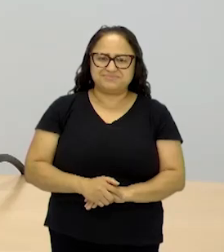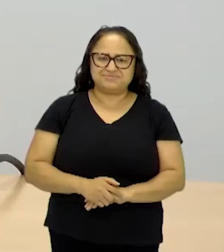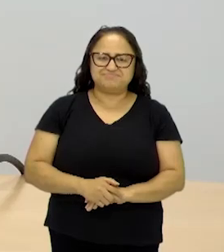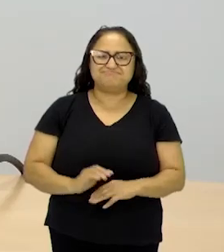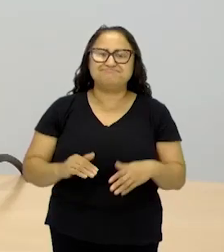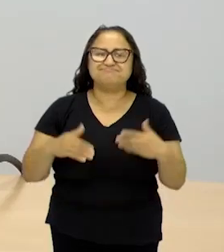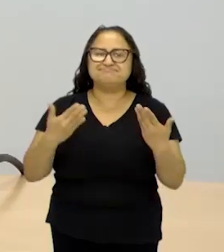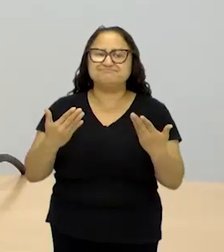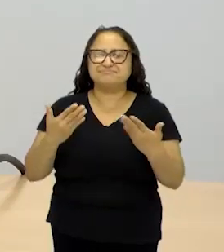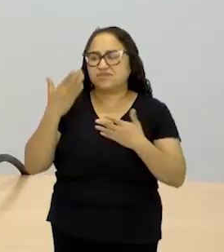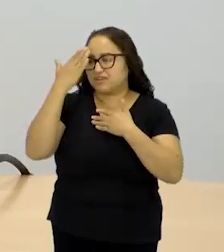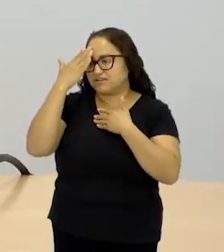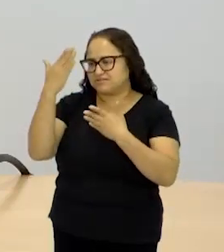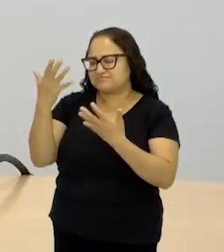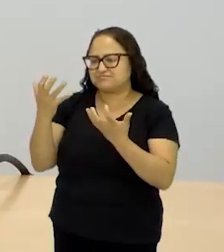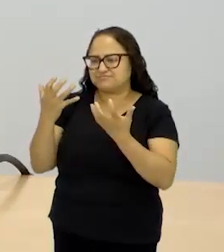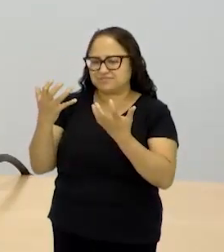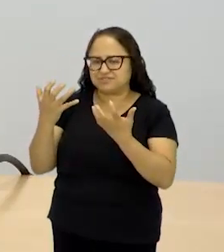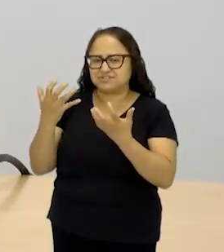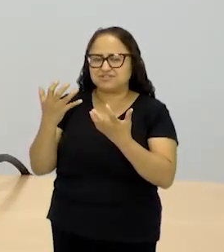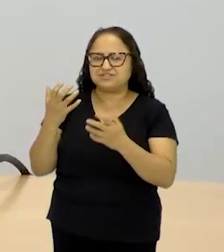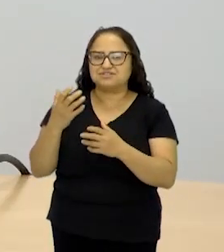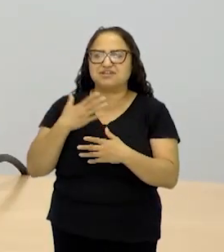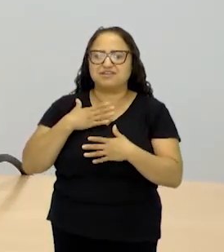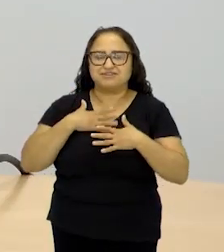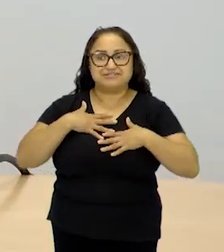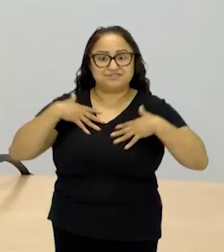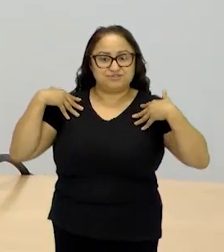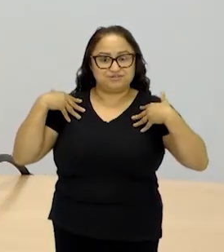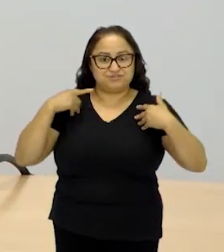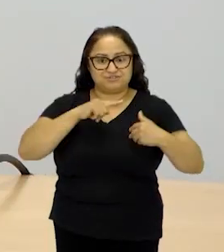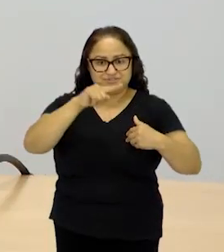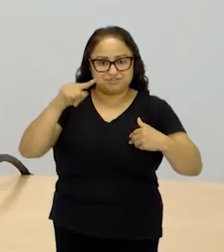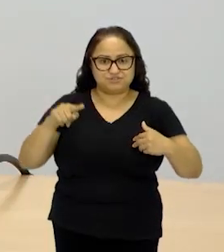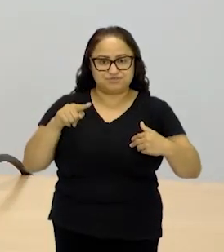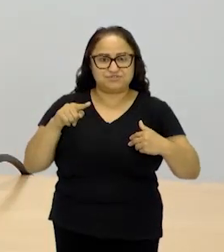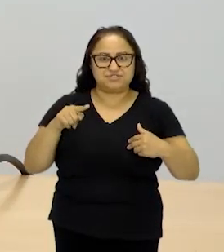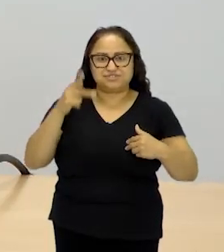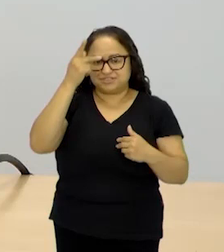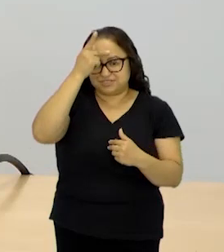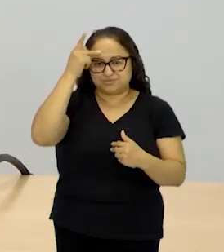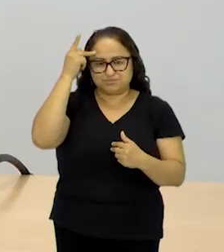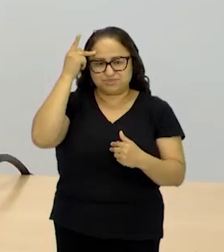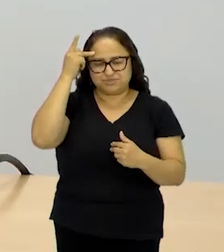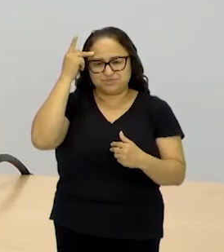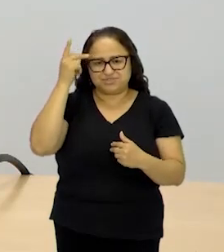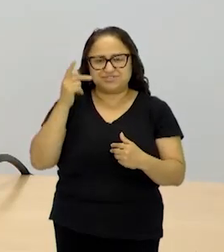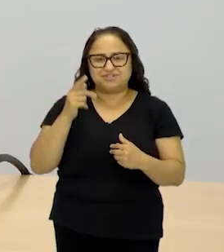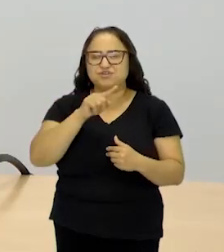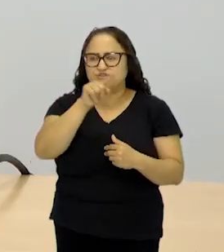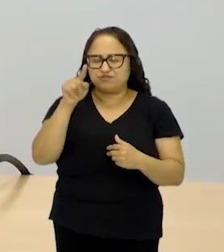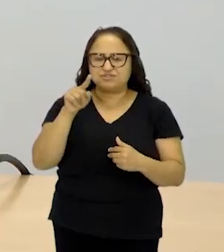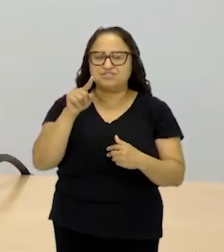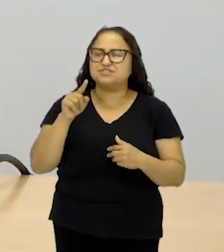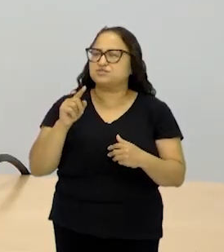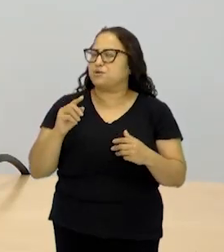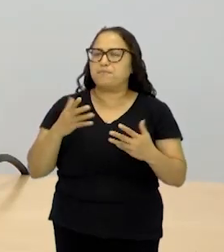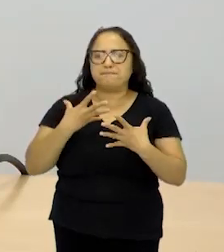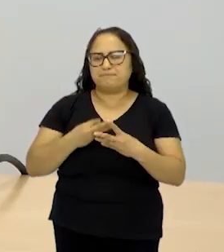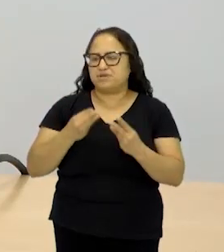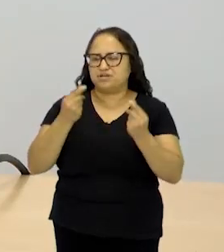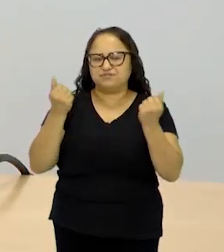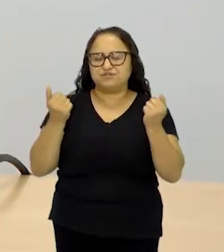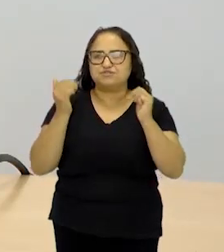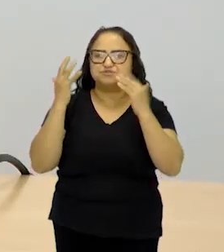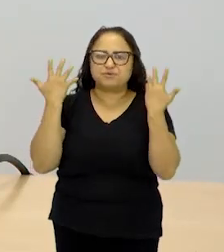Gente, eu quero agradecer muito vocês, eu estou super orgulhosa aqui de vocês. O pessoal aqui está dizendo que que vocês estão indo muito bem, que